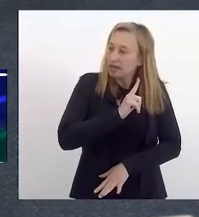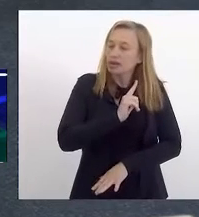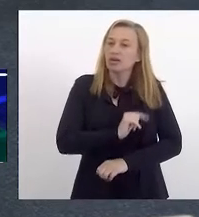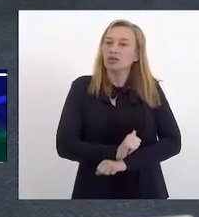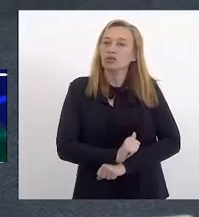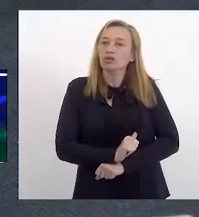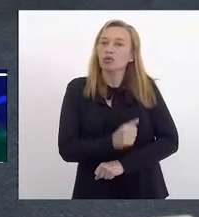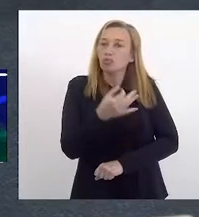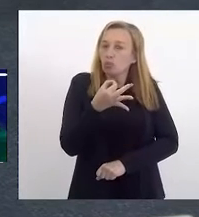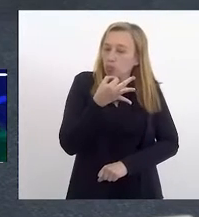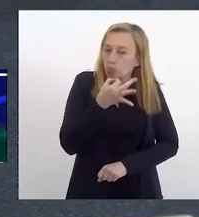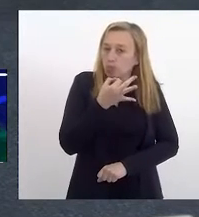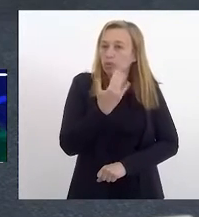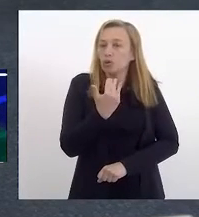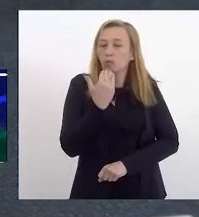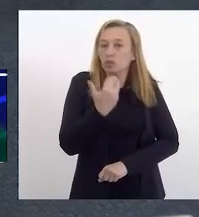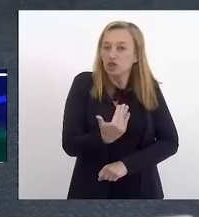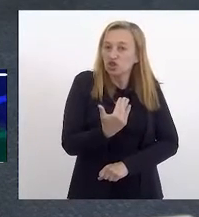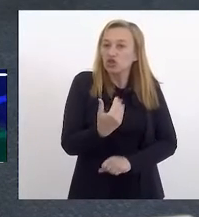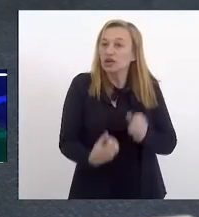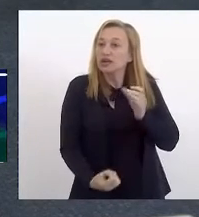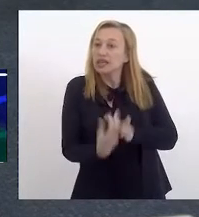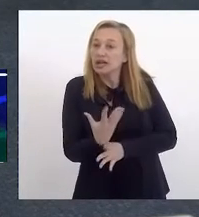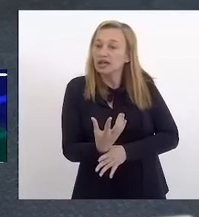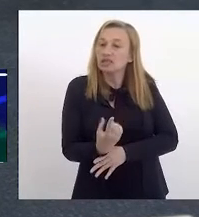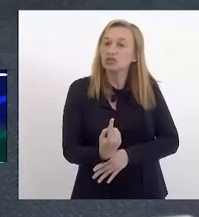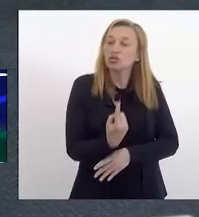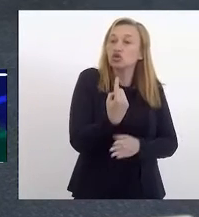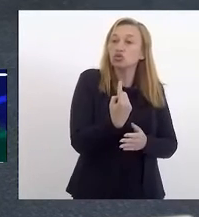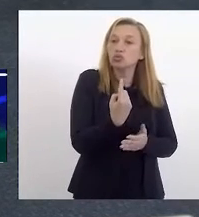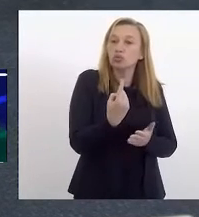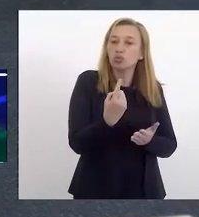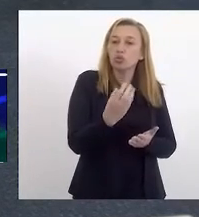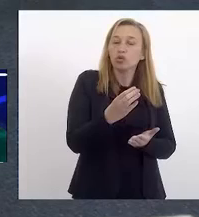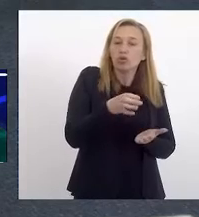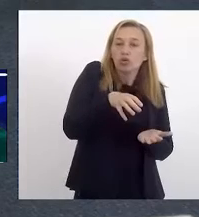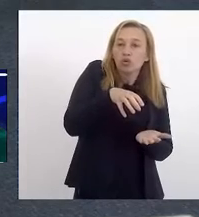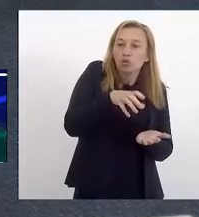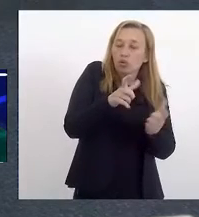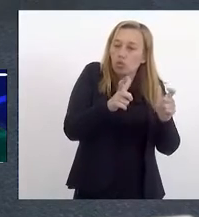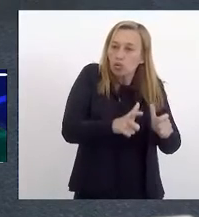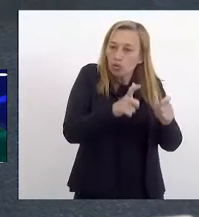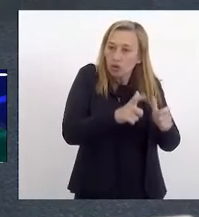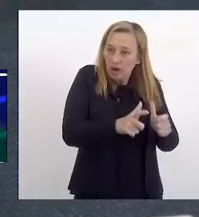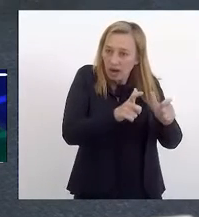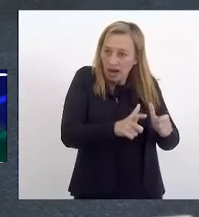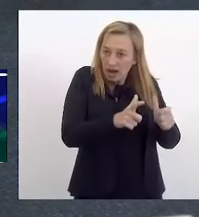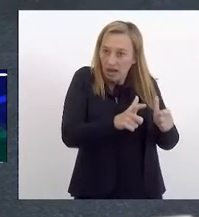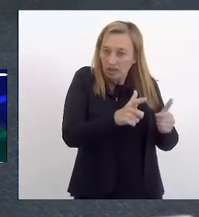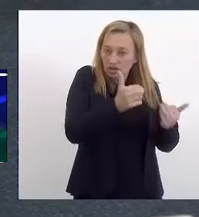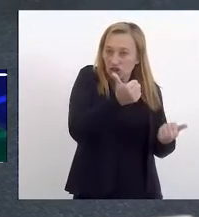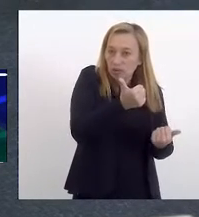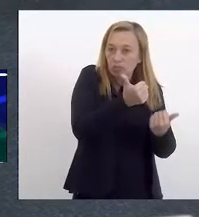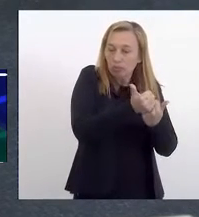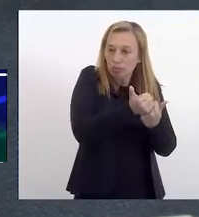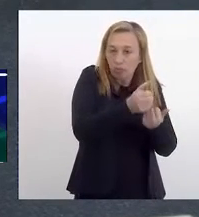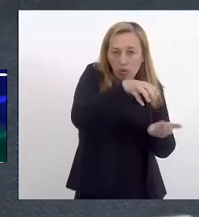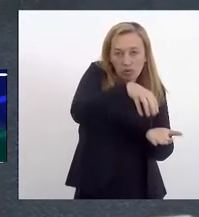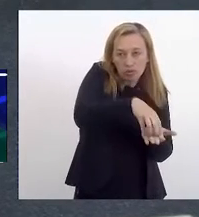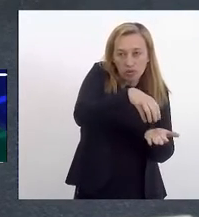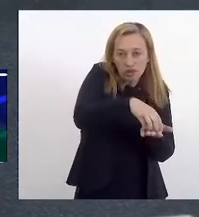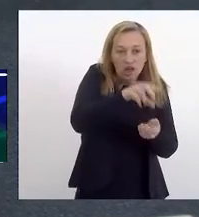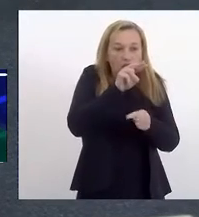uma sugestão da criação de um observatório, que é um observatório para